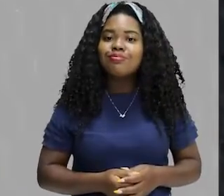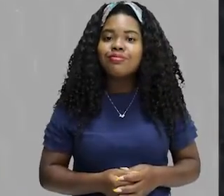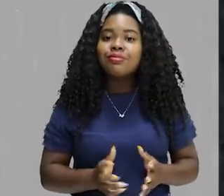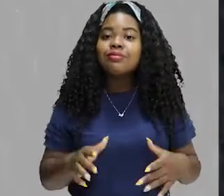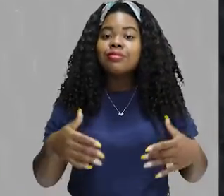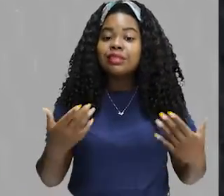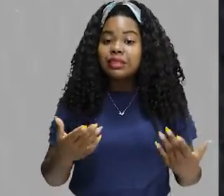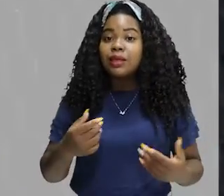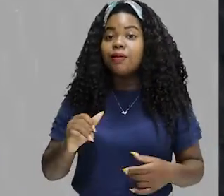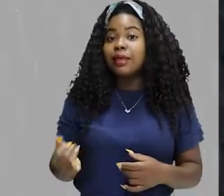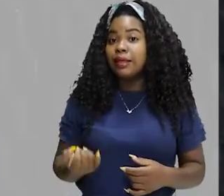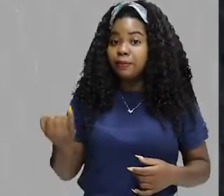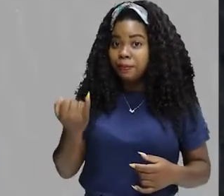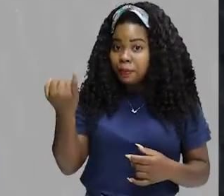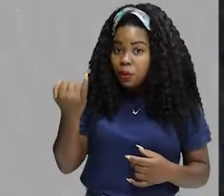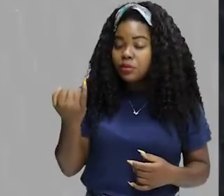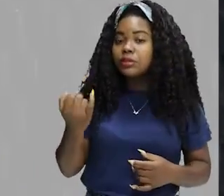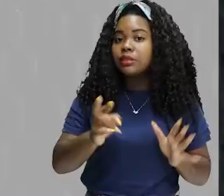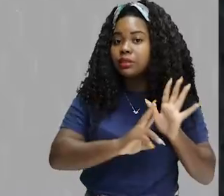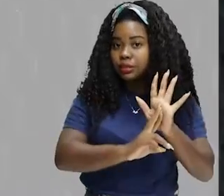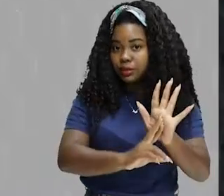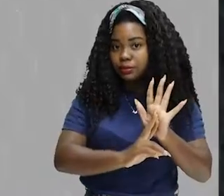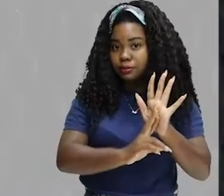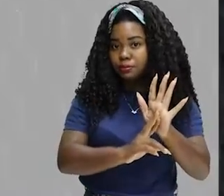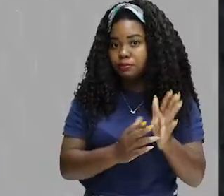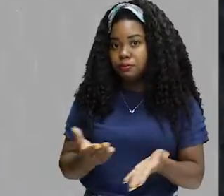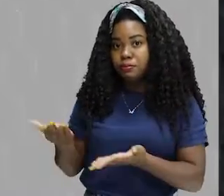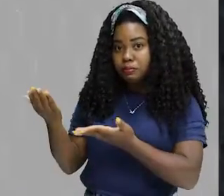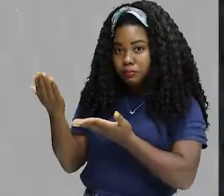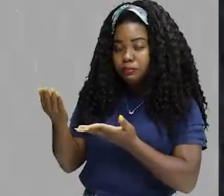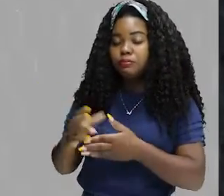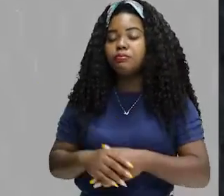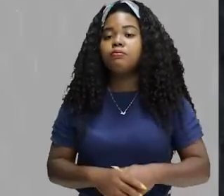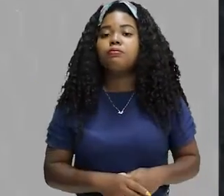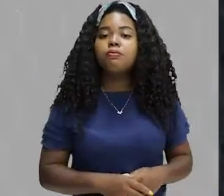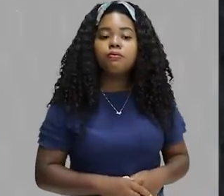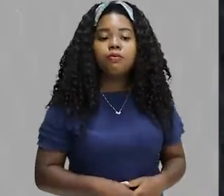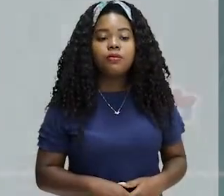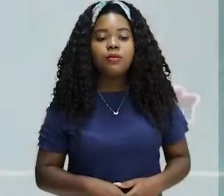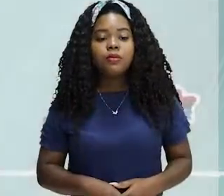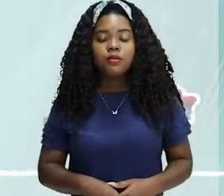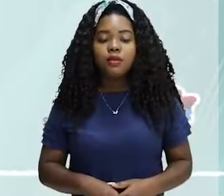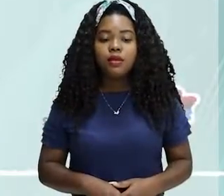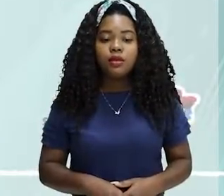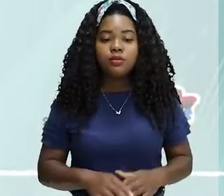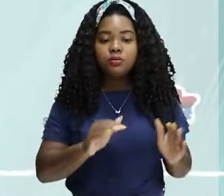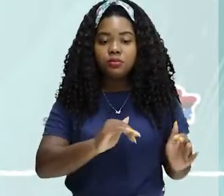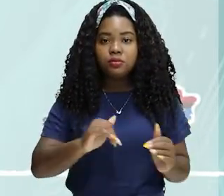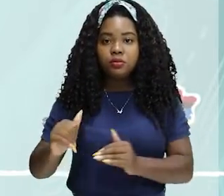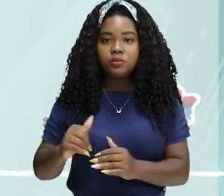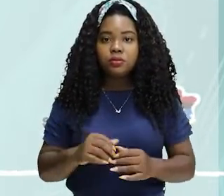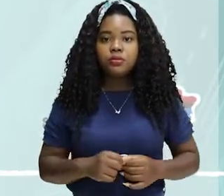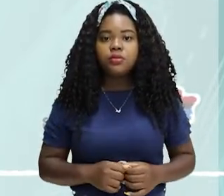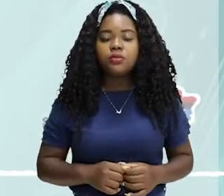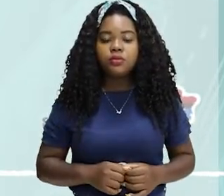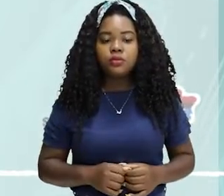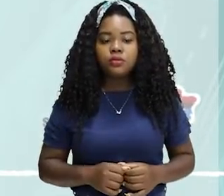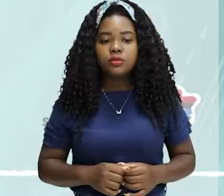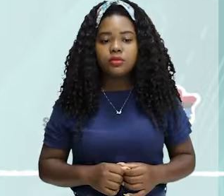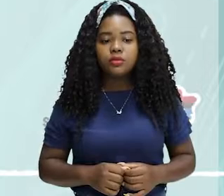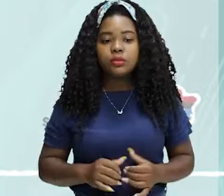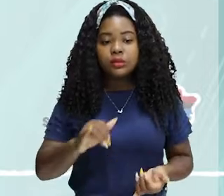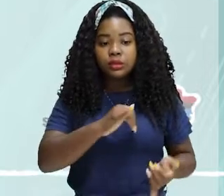símbolos é importante para a gente compreender melhor uma equação química. Bom, as